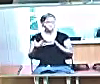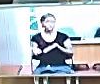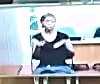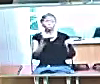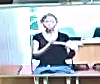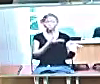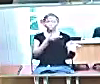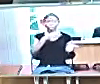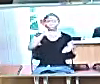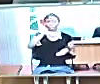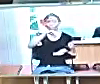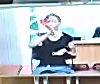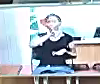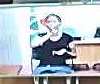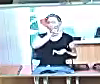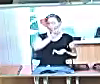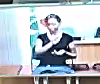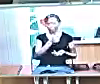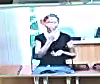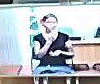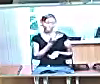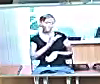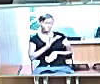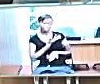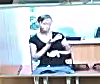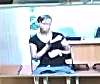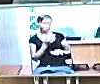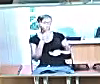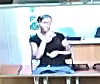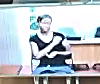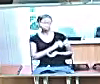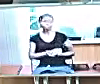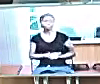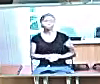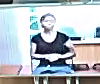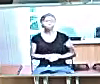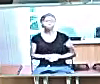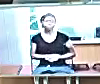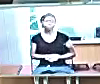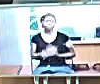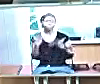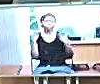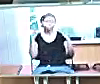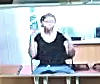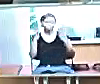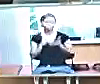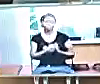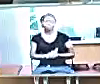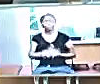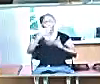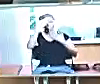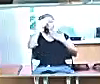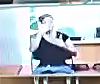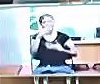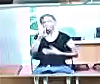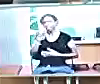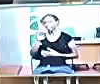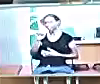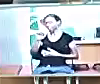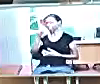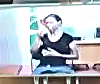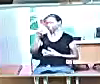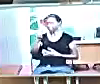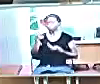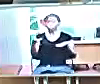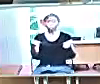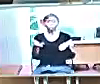nilva rapidamente na língua também dá o seu depoimento muito obrigado de cargo com a fala agora